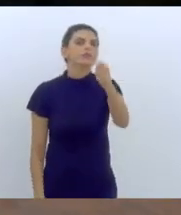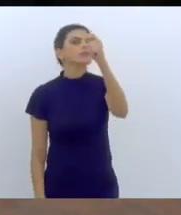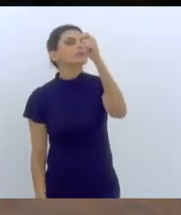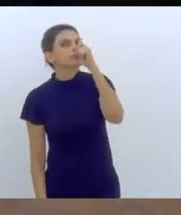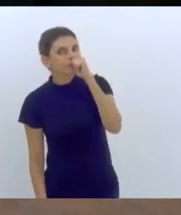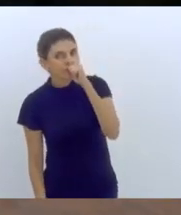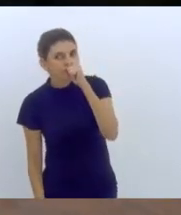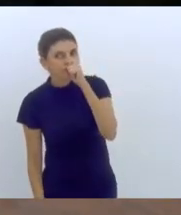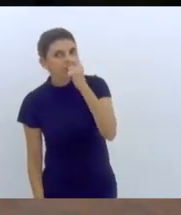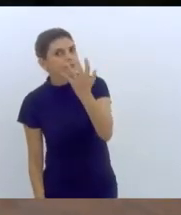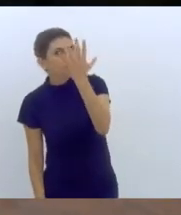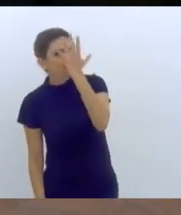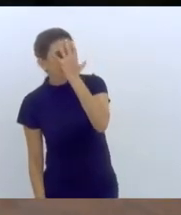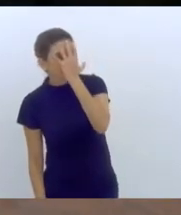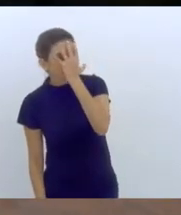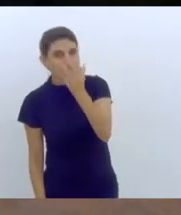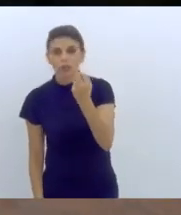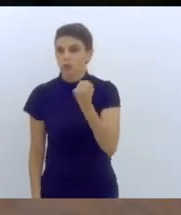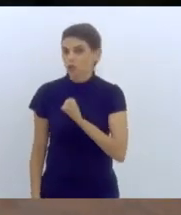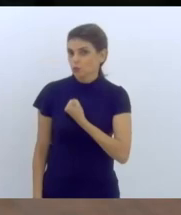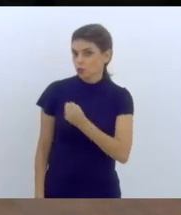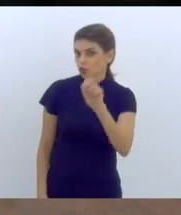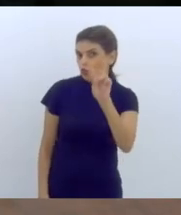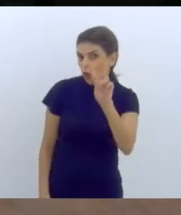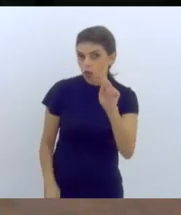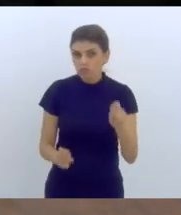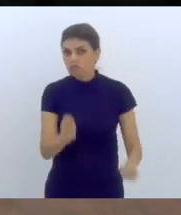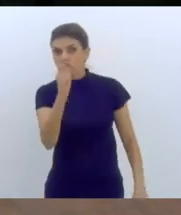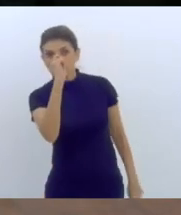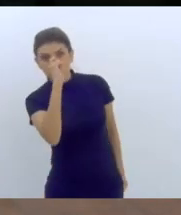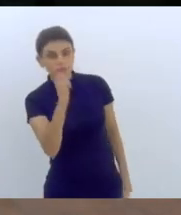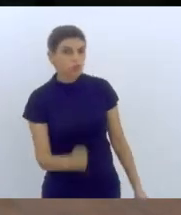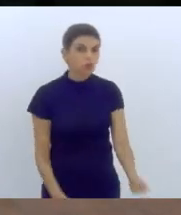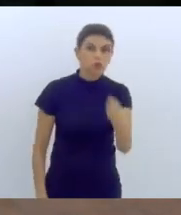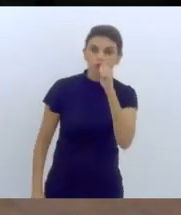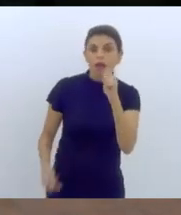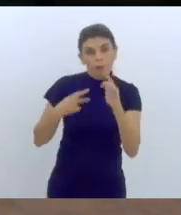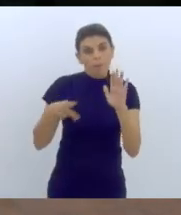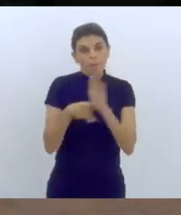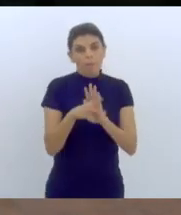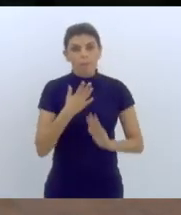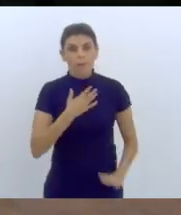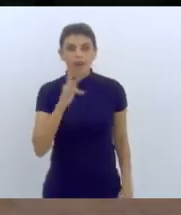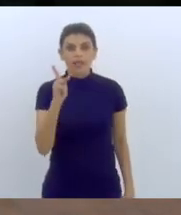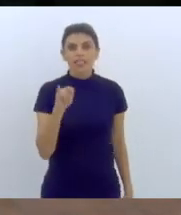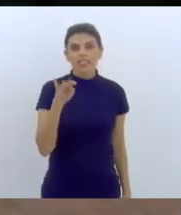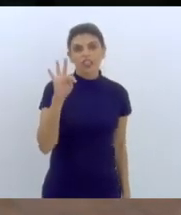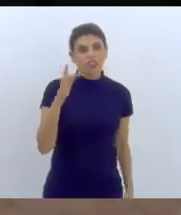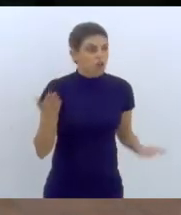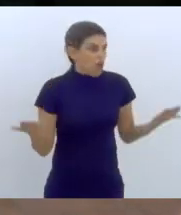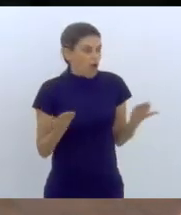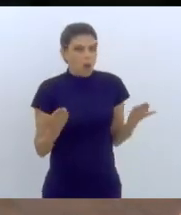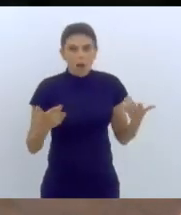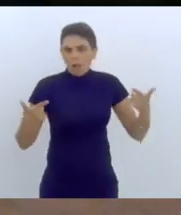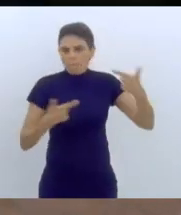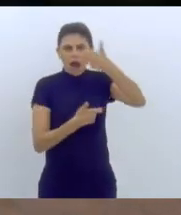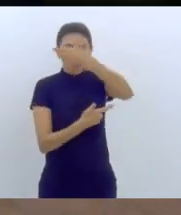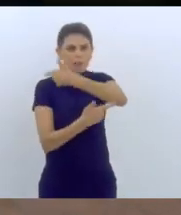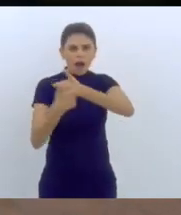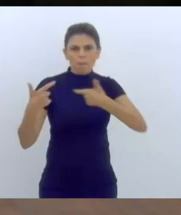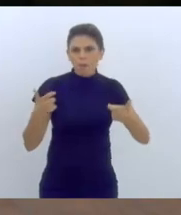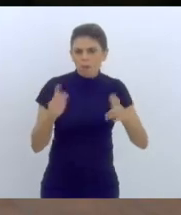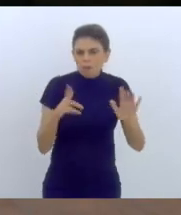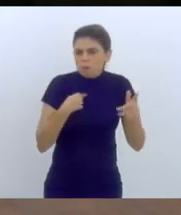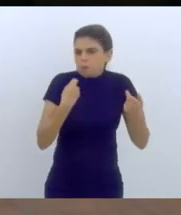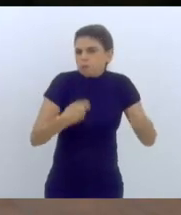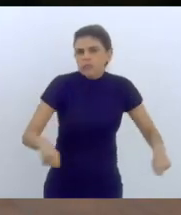você põe a máscara número 2. Né? É só colocar que agora você não precisa mais de